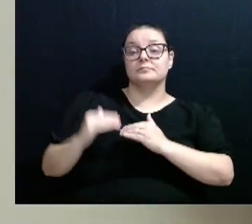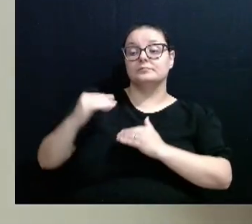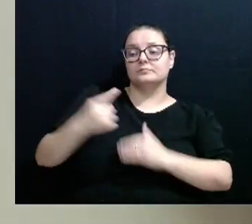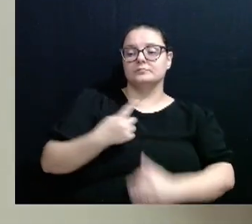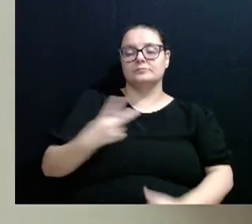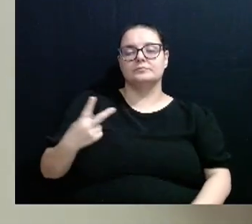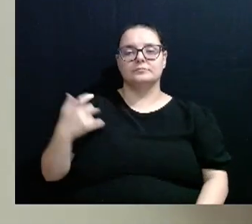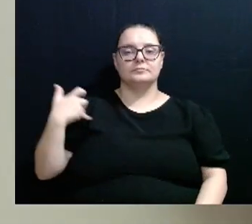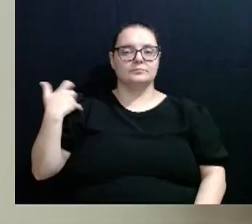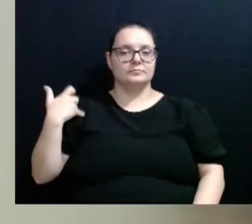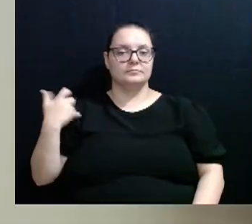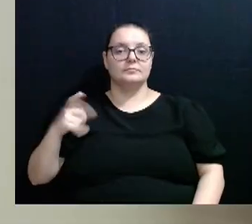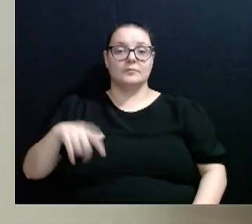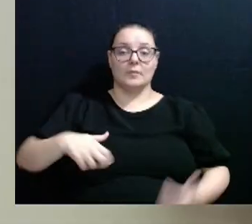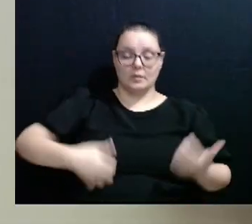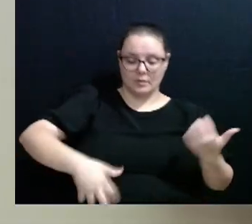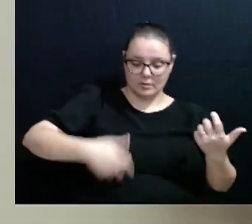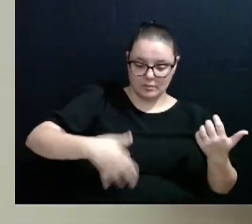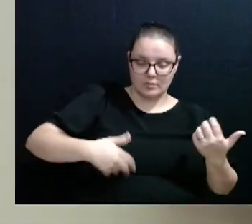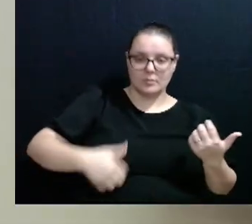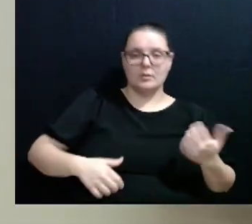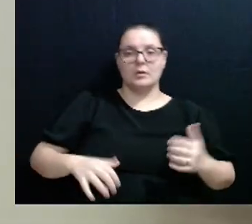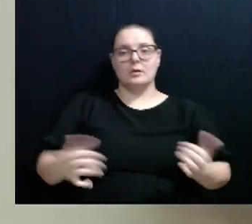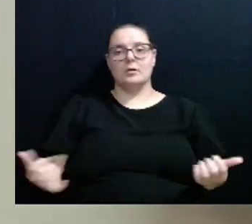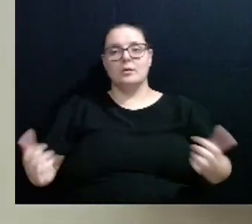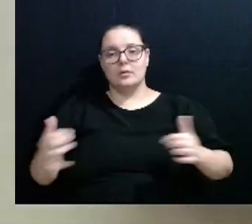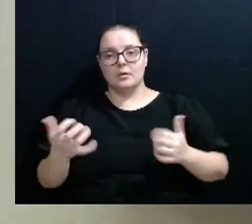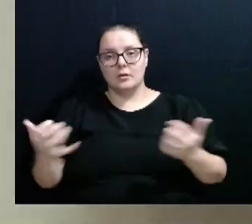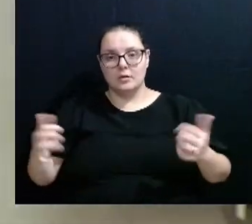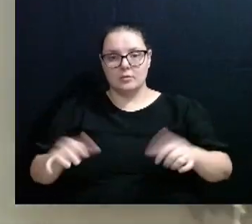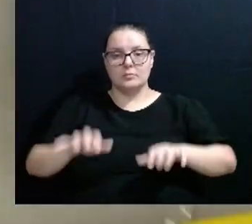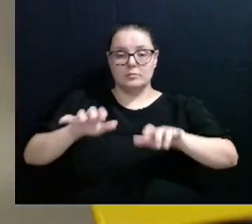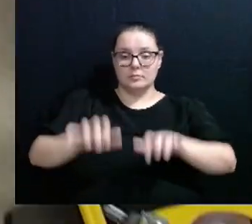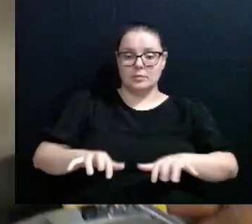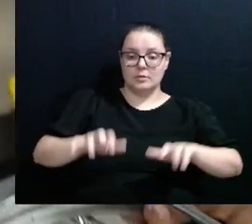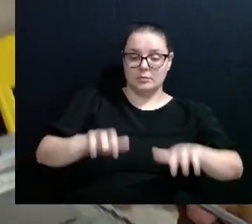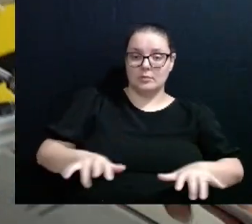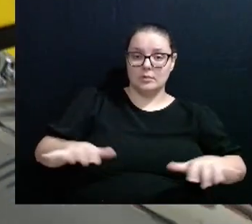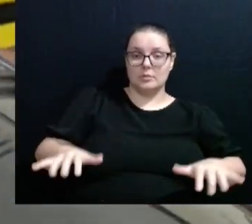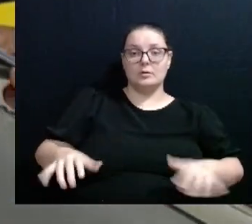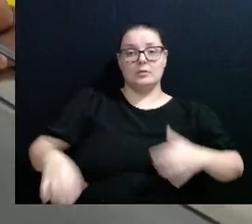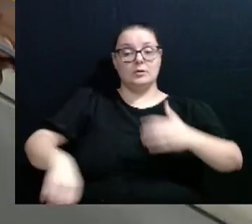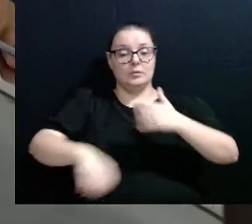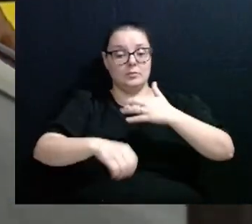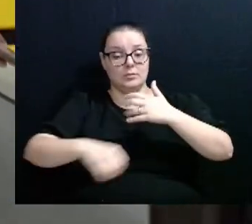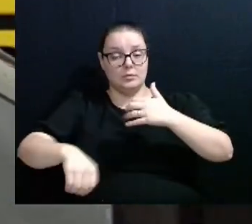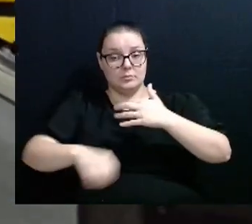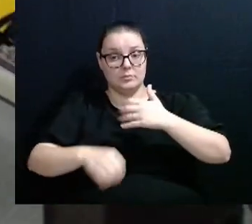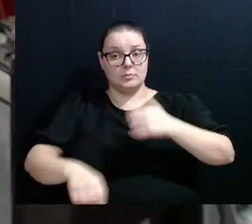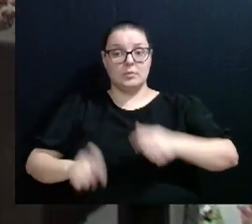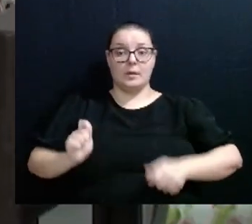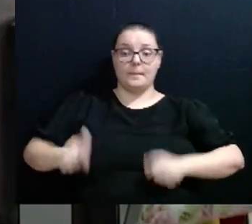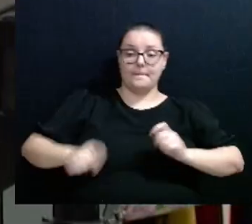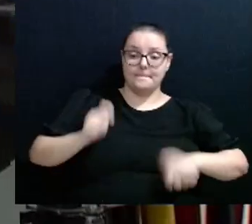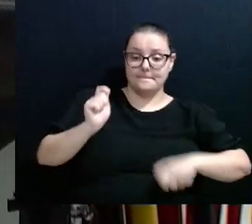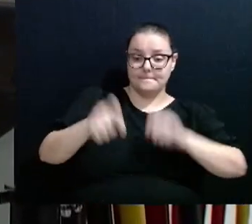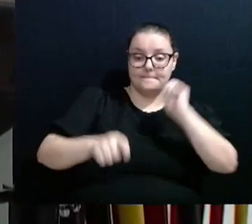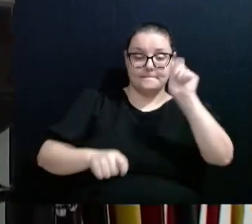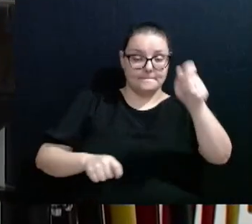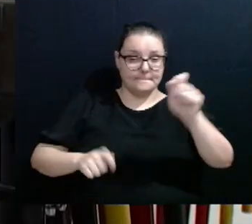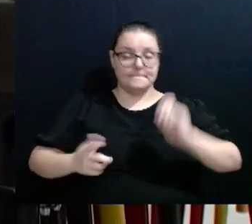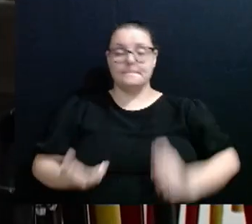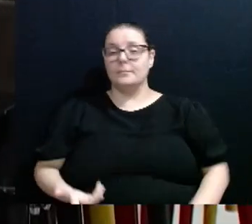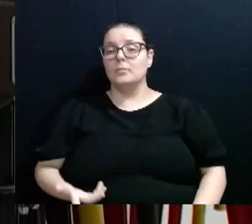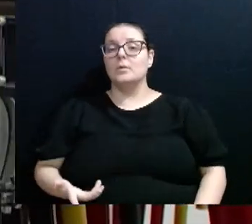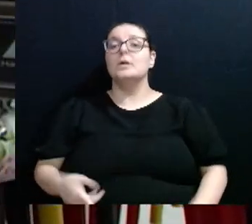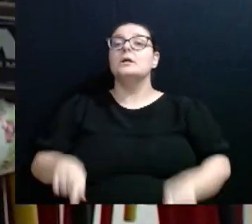o violão, acordeon, teremos também violoncelo, teremos bateria. E além